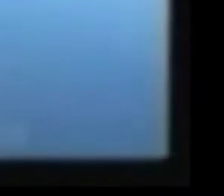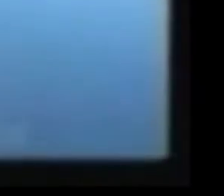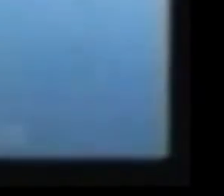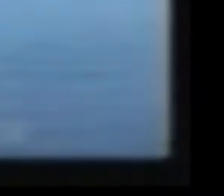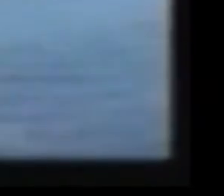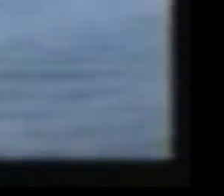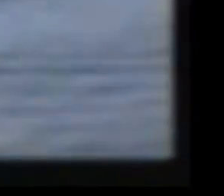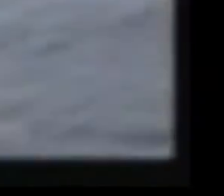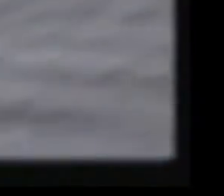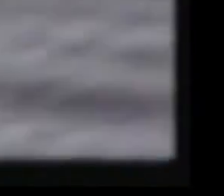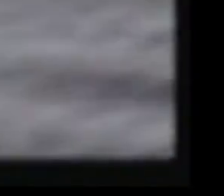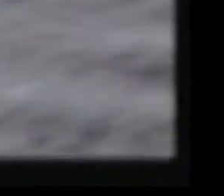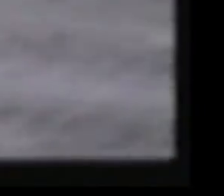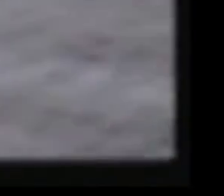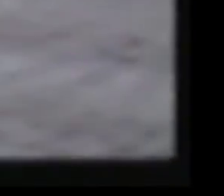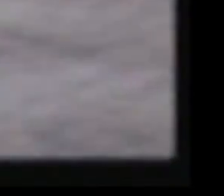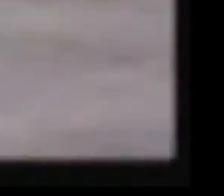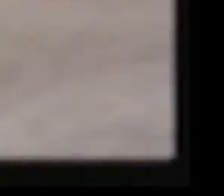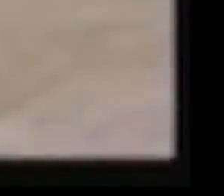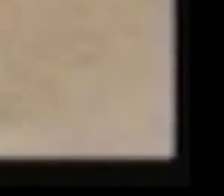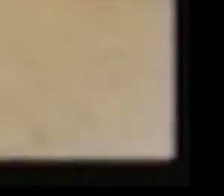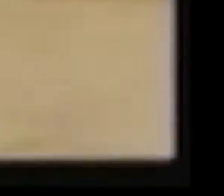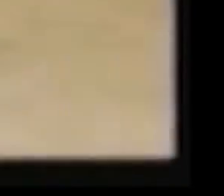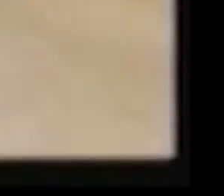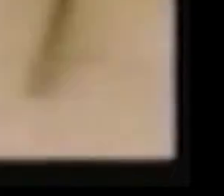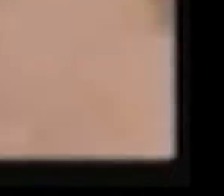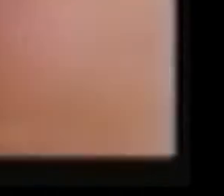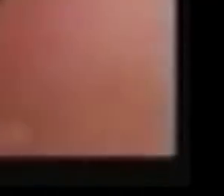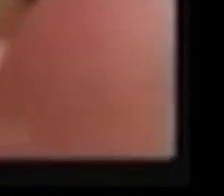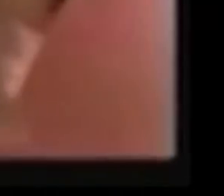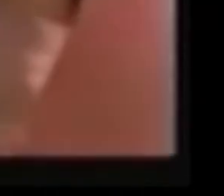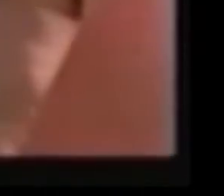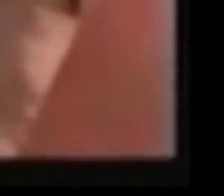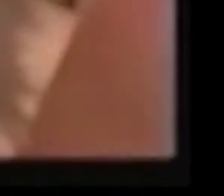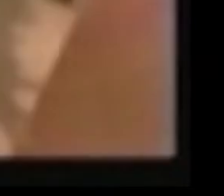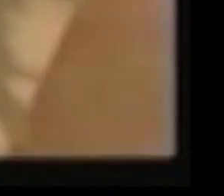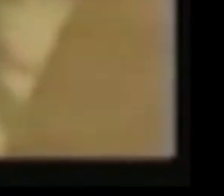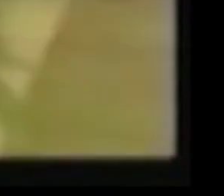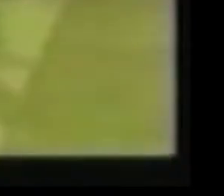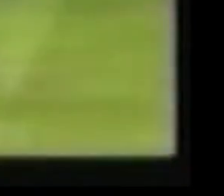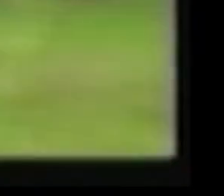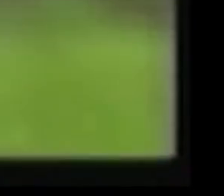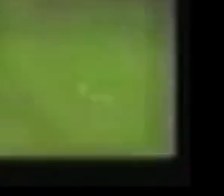és mãe, gentil, pátria amada, Brasil.